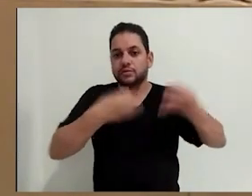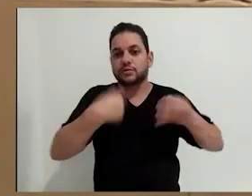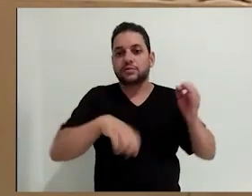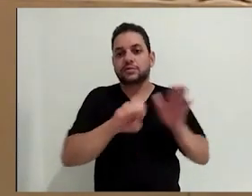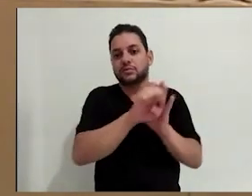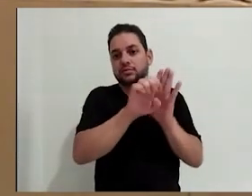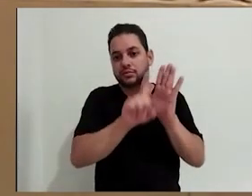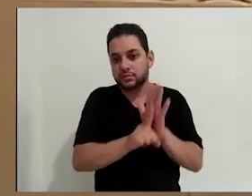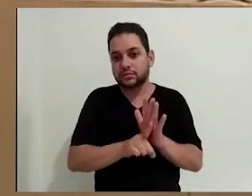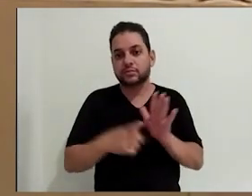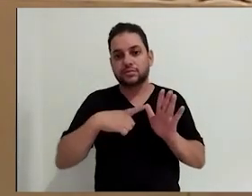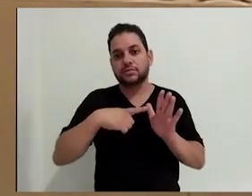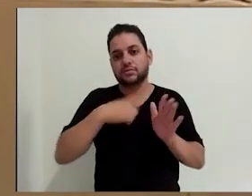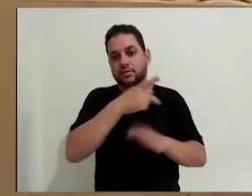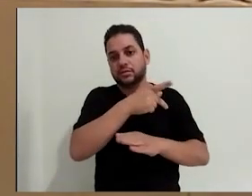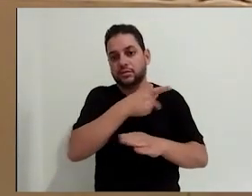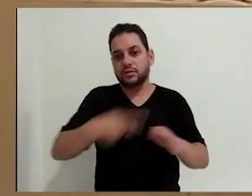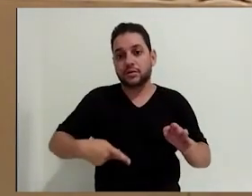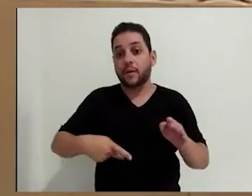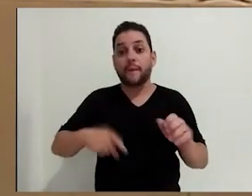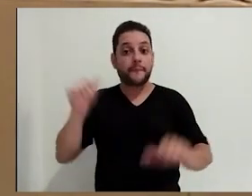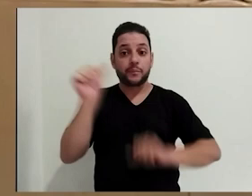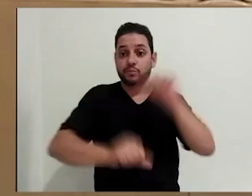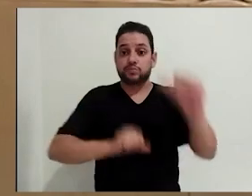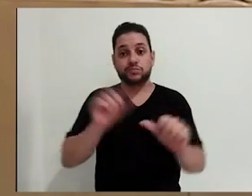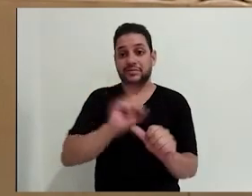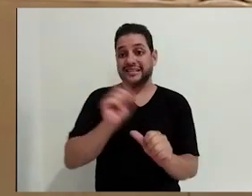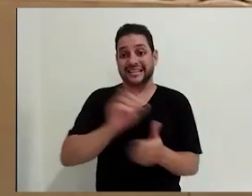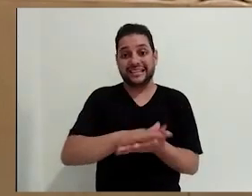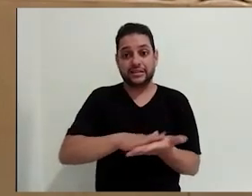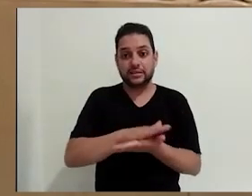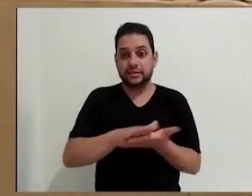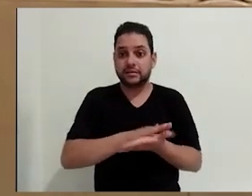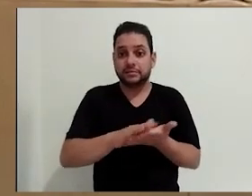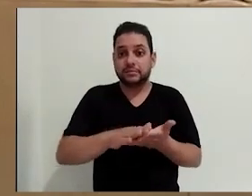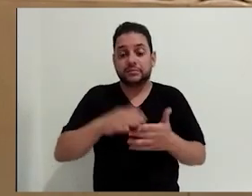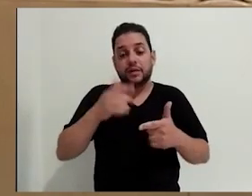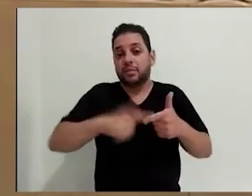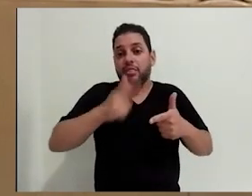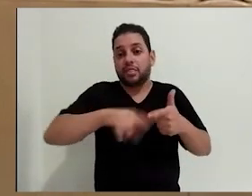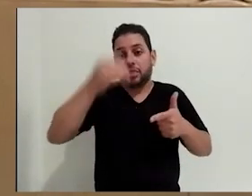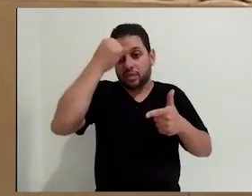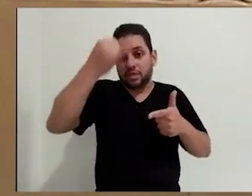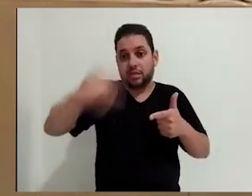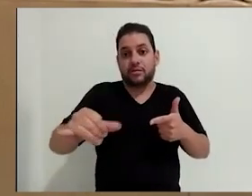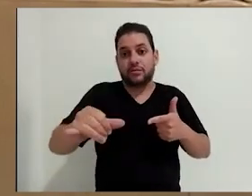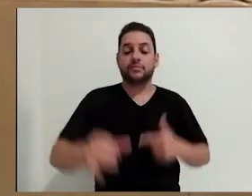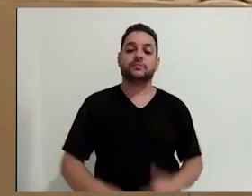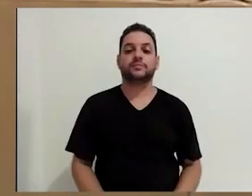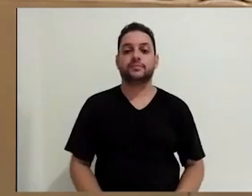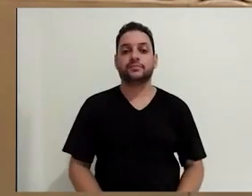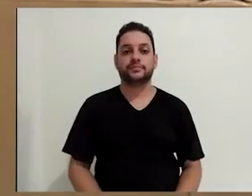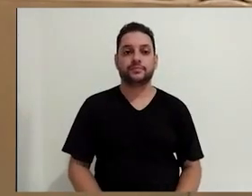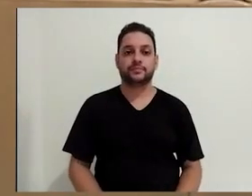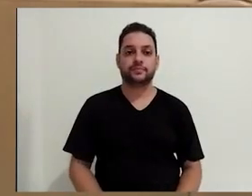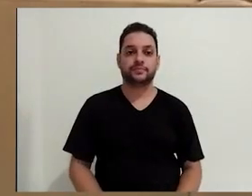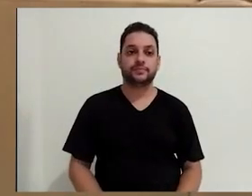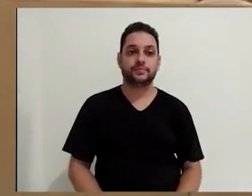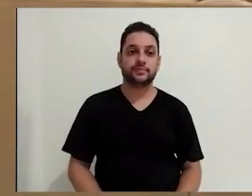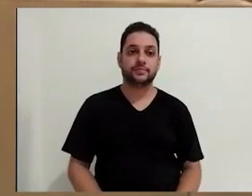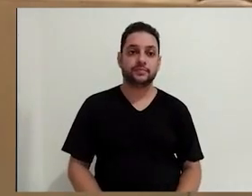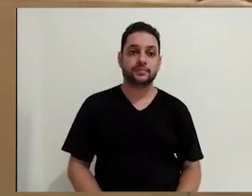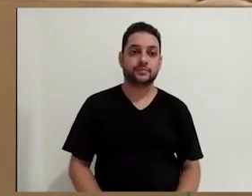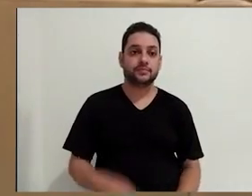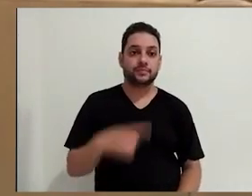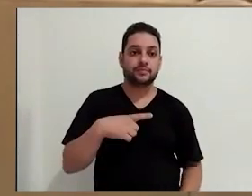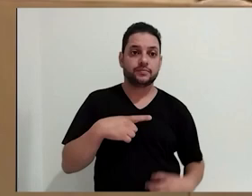da presidência, isso é imutável, justamente para evitar qualquer tipo de problema e de questionamento com relação à competência. Inclusive, em períodos de